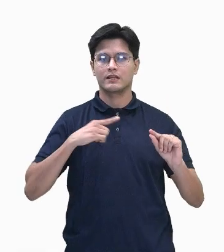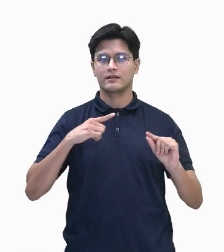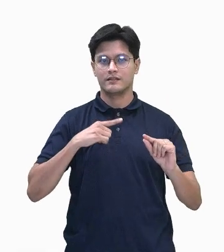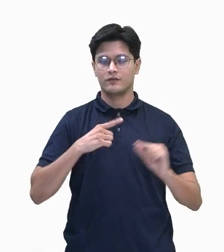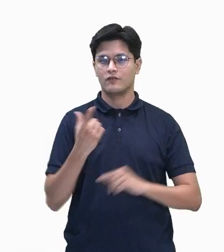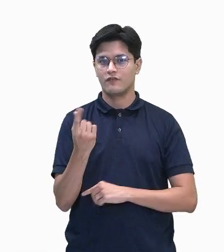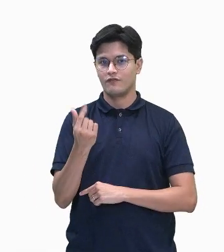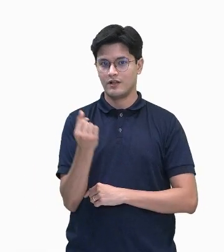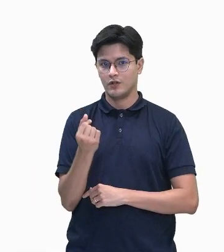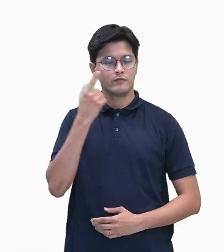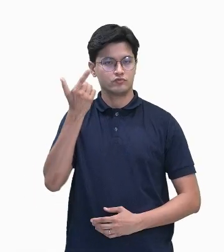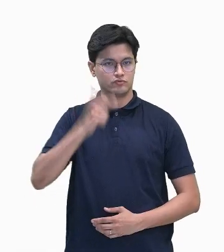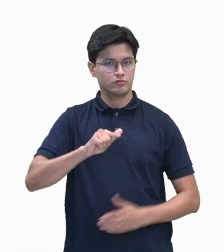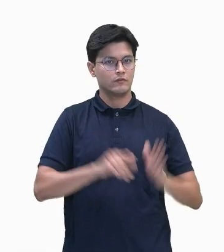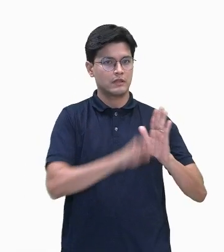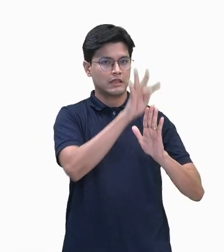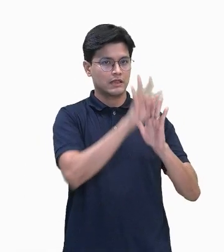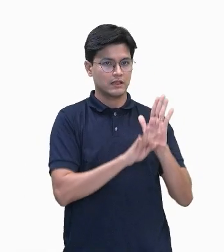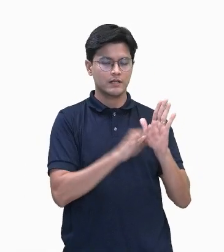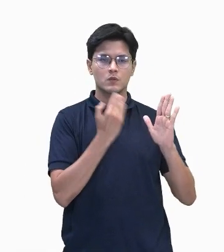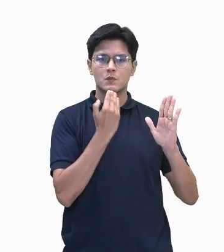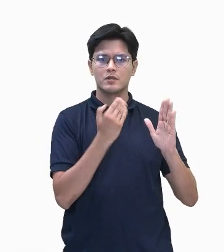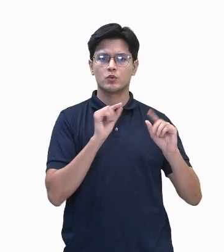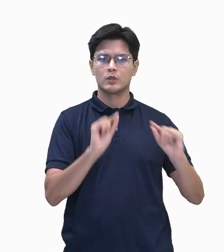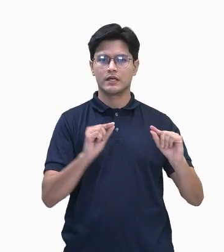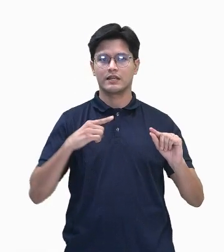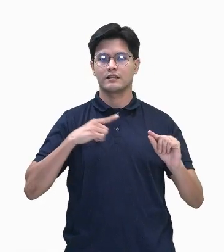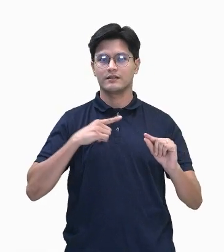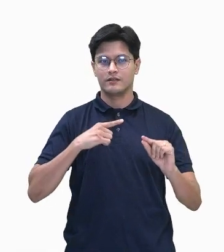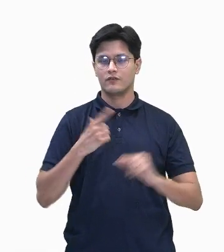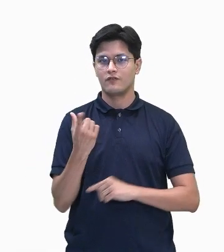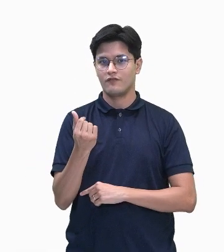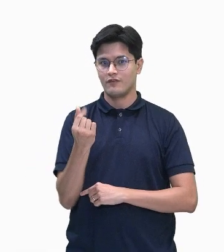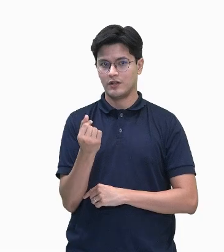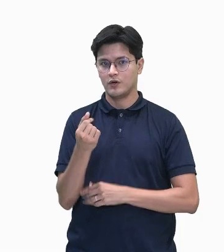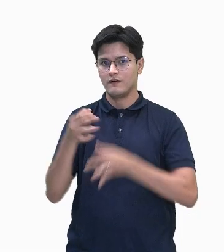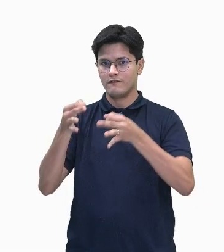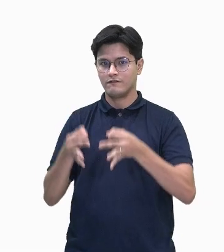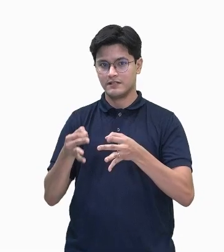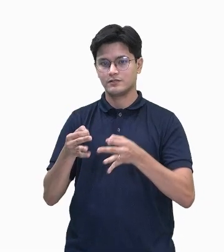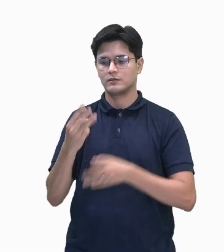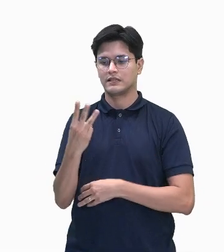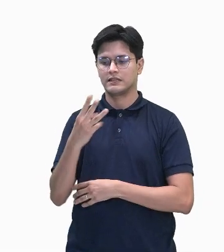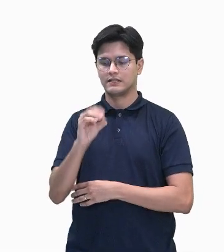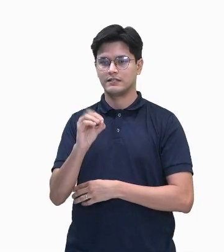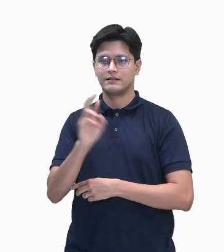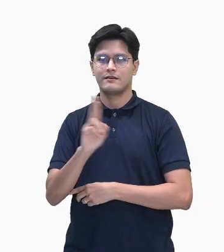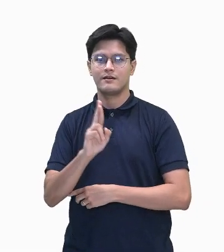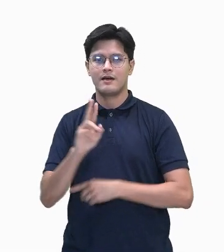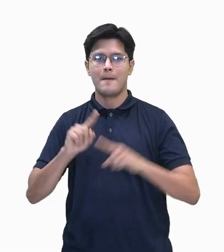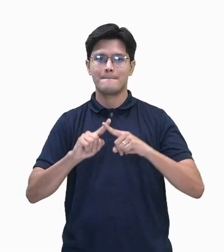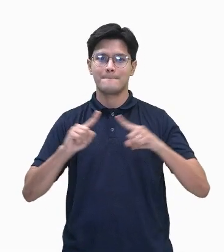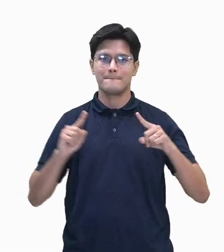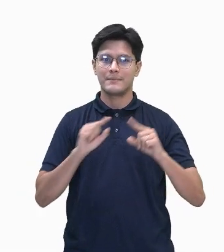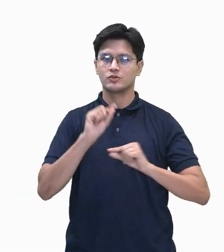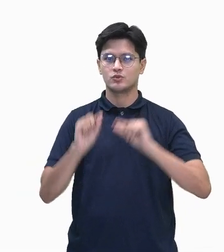aqui. Lembra na questão ele diz, ó, que o preço fixo é R$30, mas ele ganha R$2,50